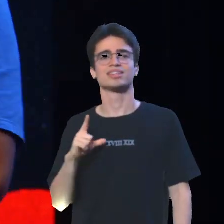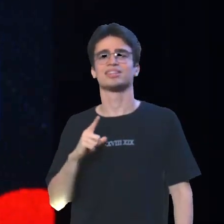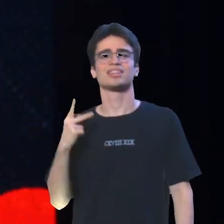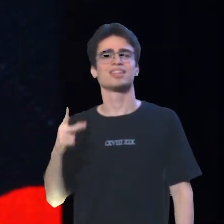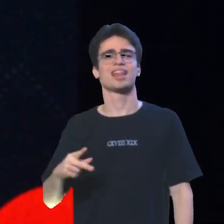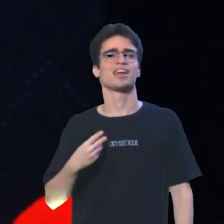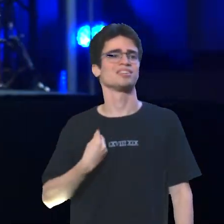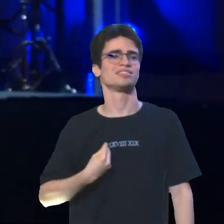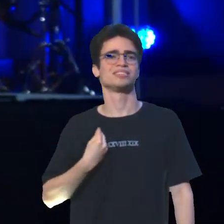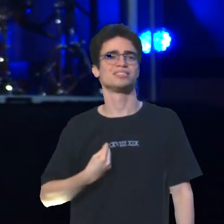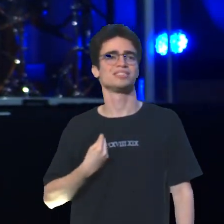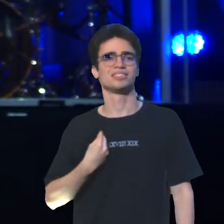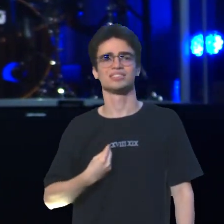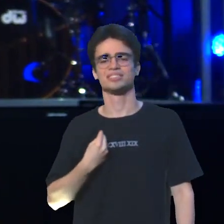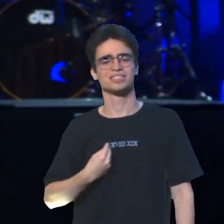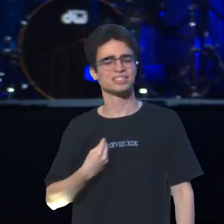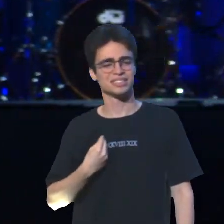algo